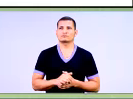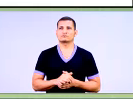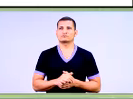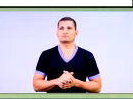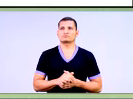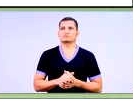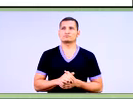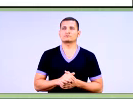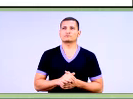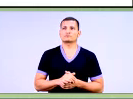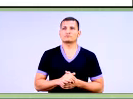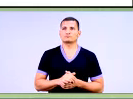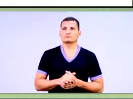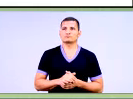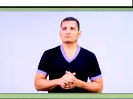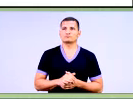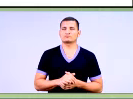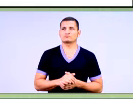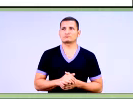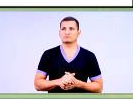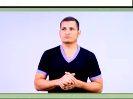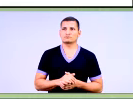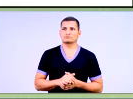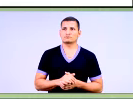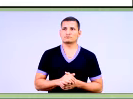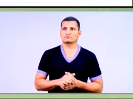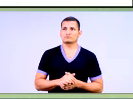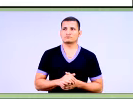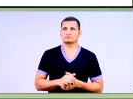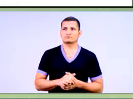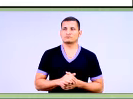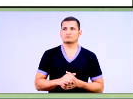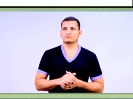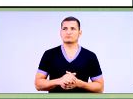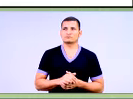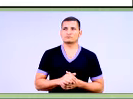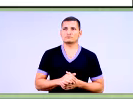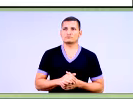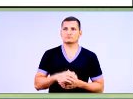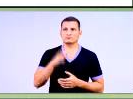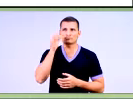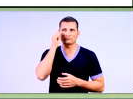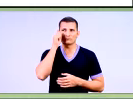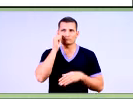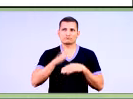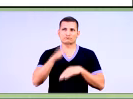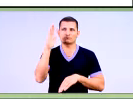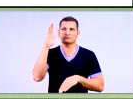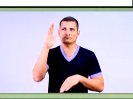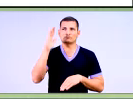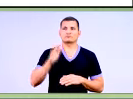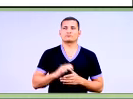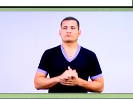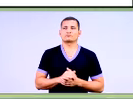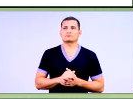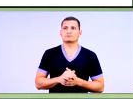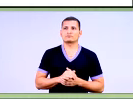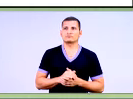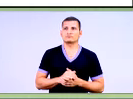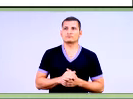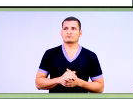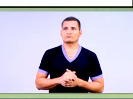de passando da conta, de excesso. Então, oversleep é dormir muito, dormir